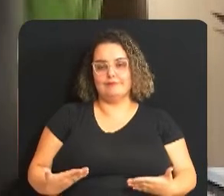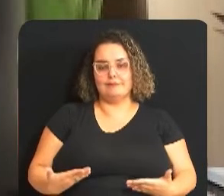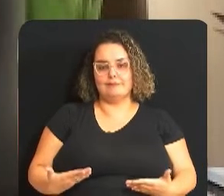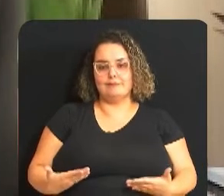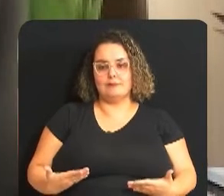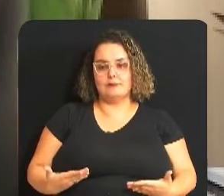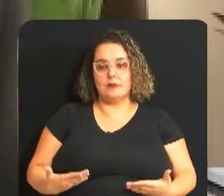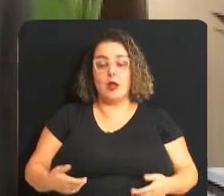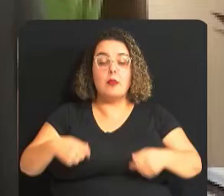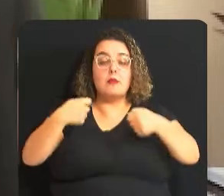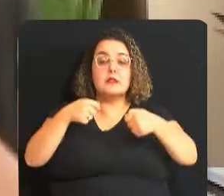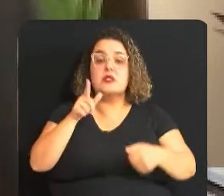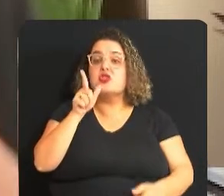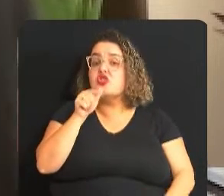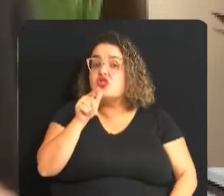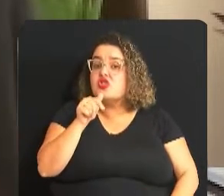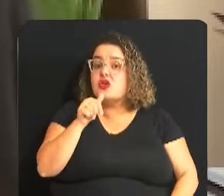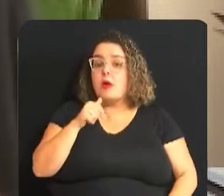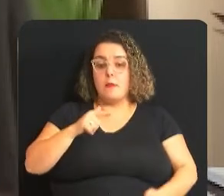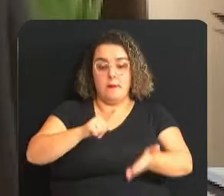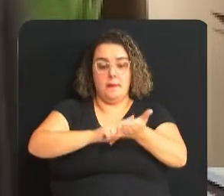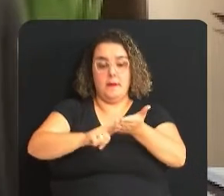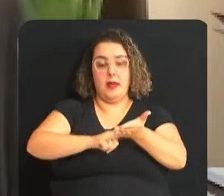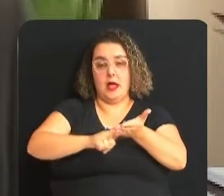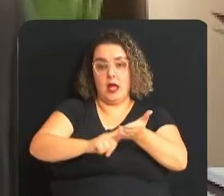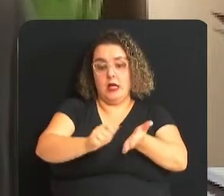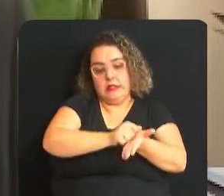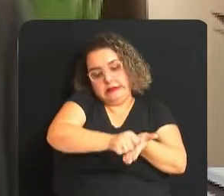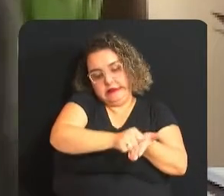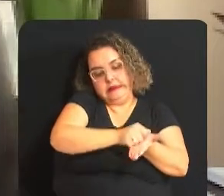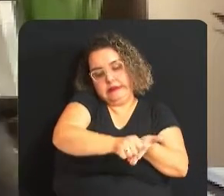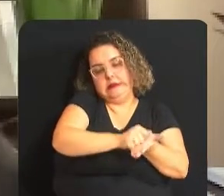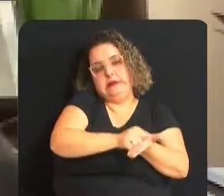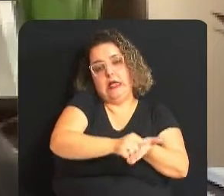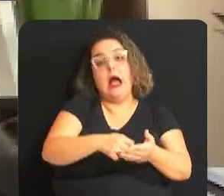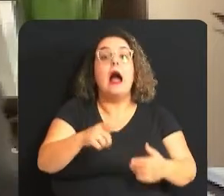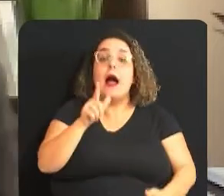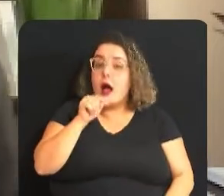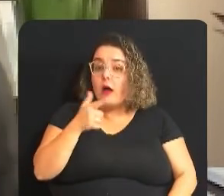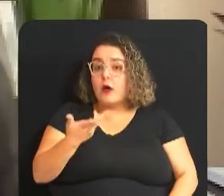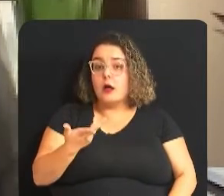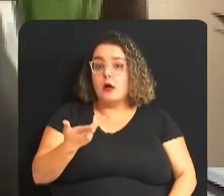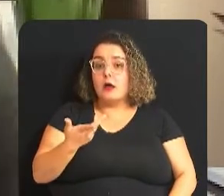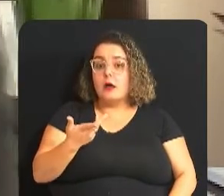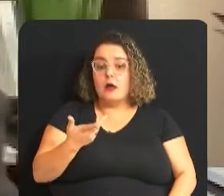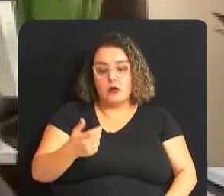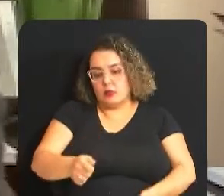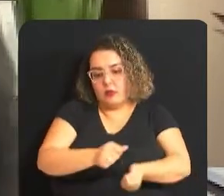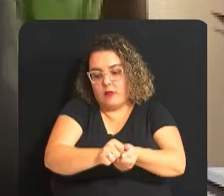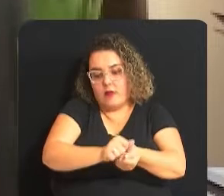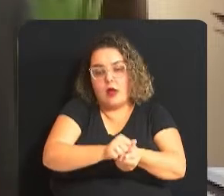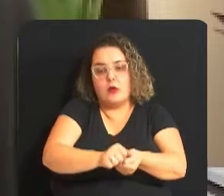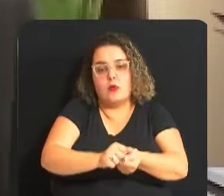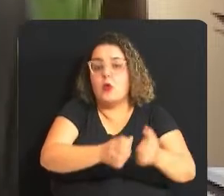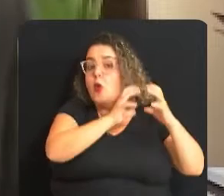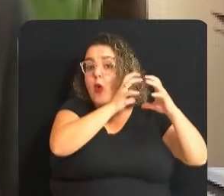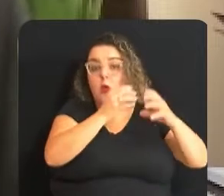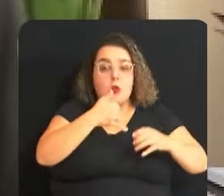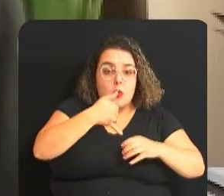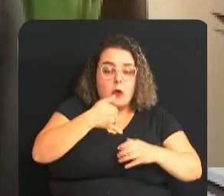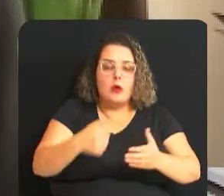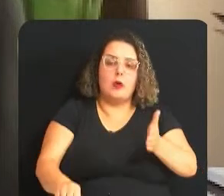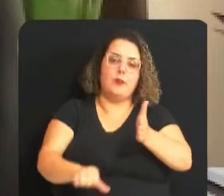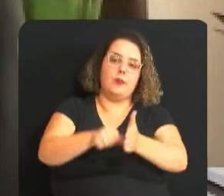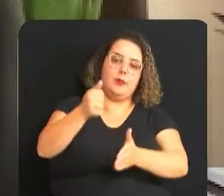ele precisa de água. Para a gente lavar a roupa, eu preciso de água. Eu não lavo a roupa com água de coco. Então, esse é o primeiro erro que todo mundo